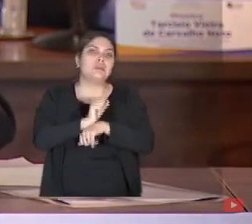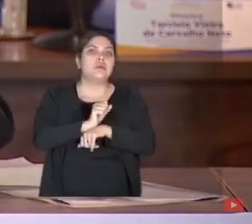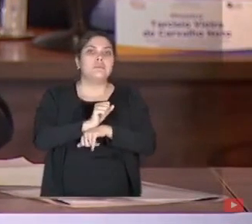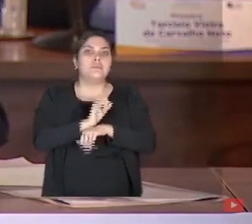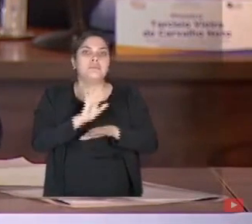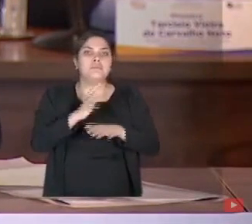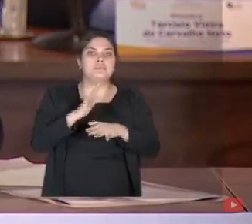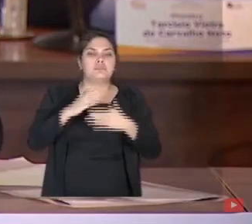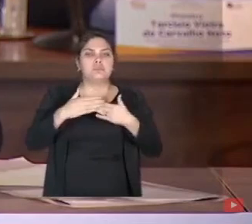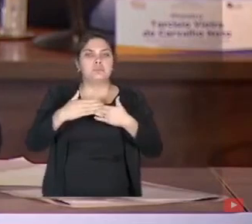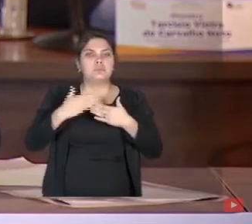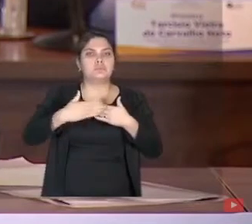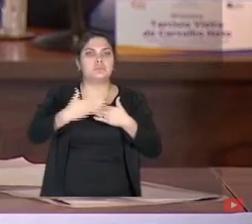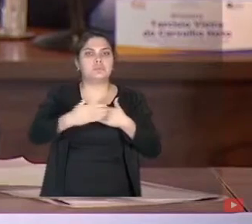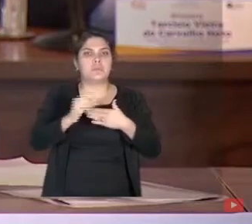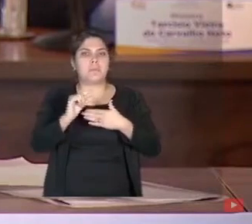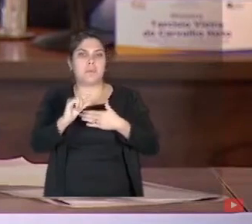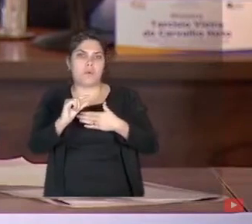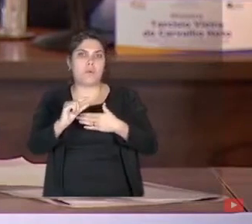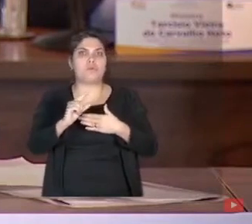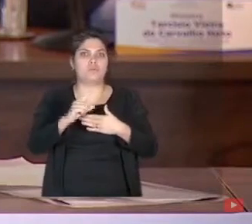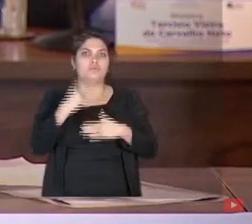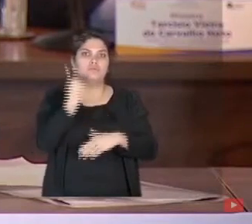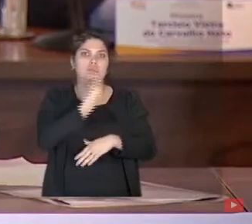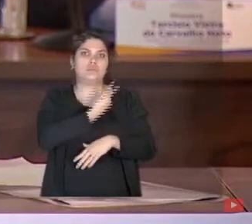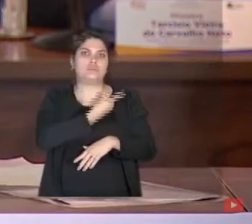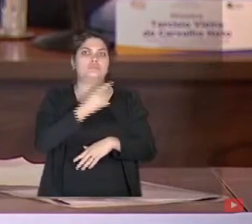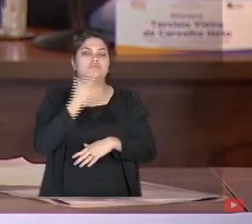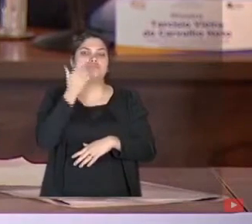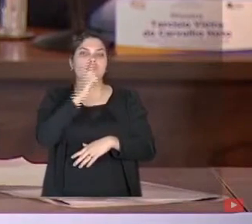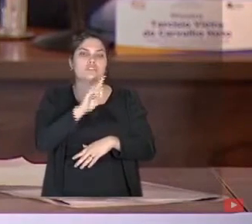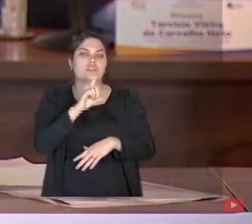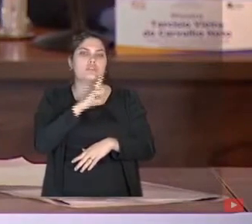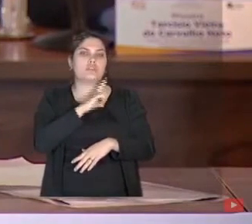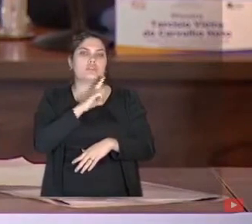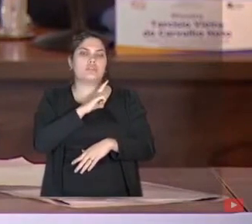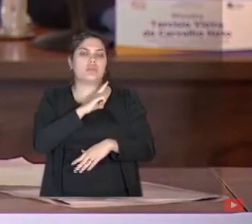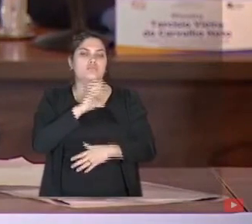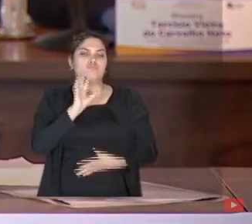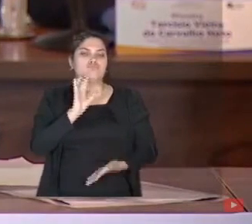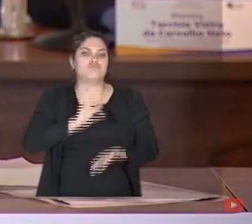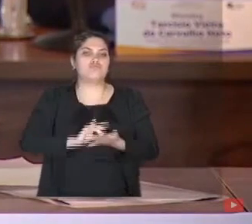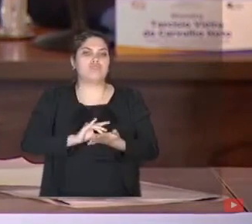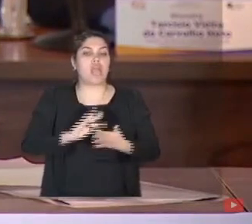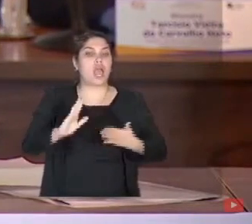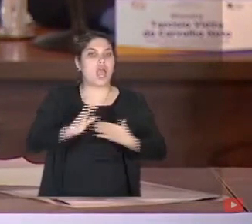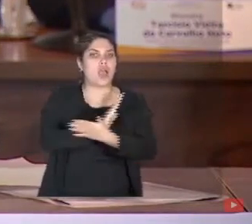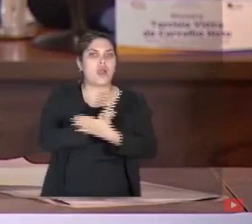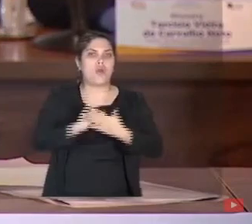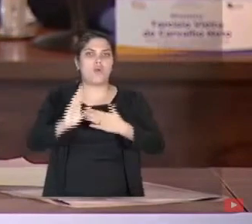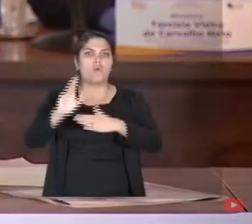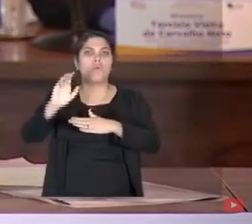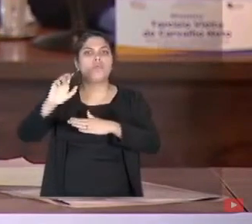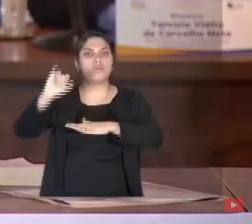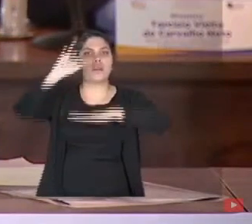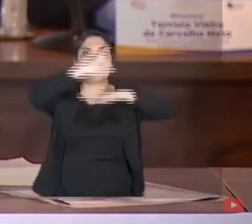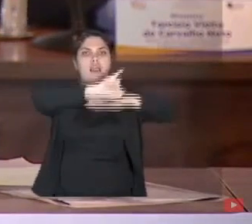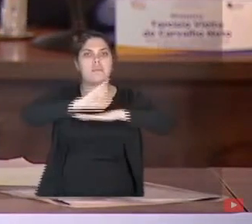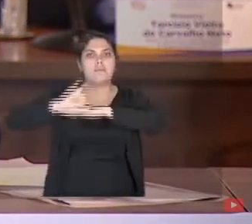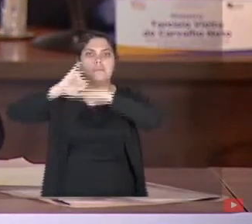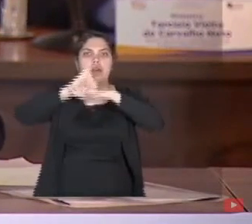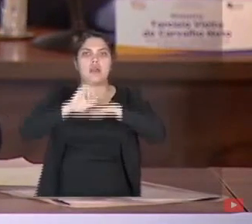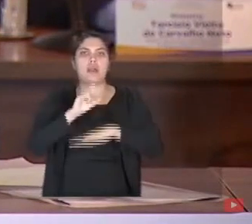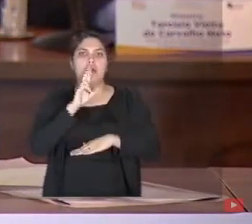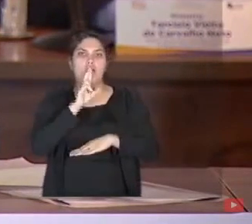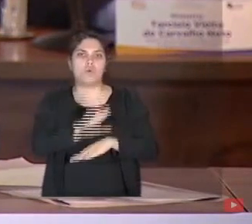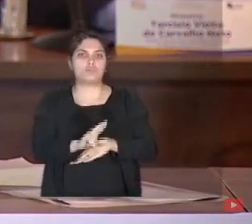que mais à frente, um pouco, nós possamos ter a definição. Em algumas capitais, o resultado já